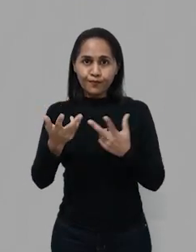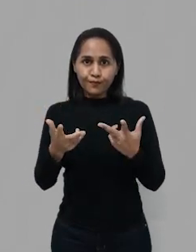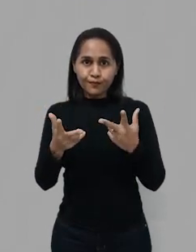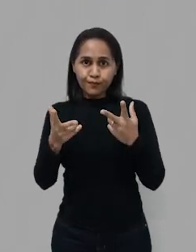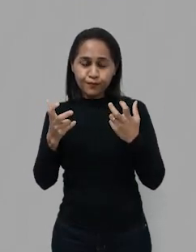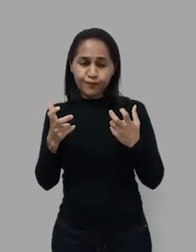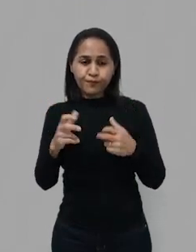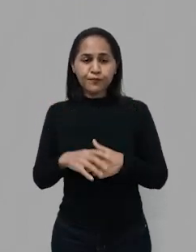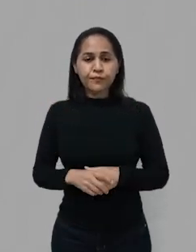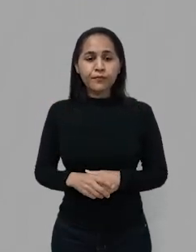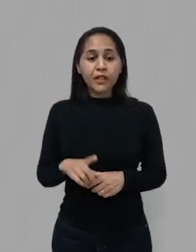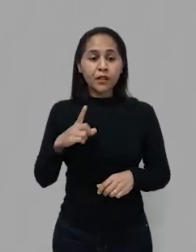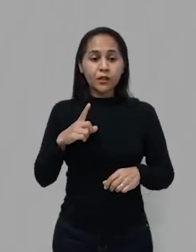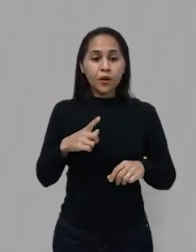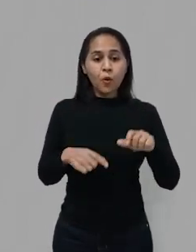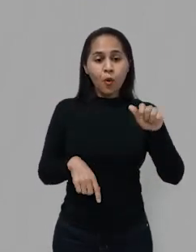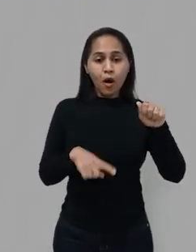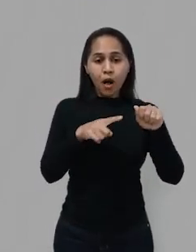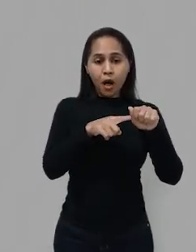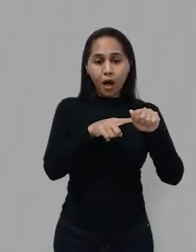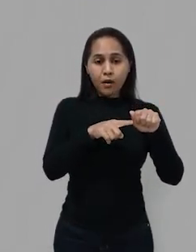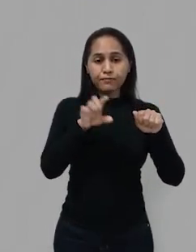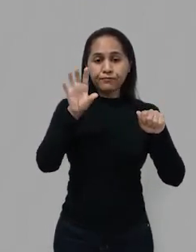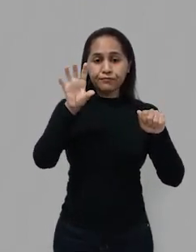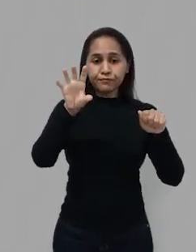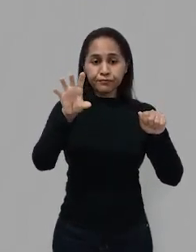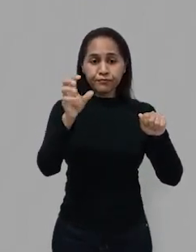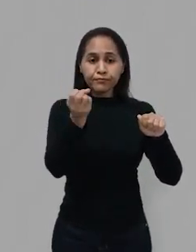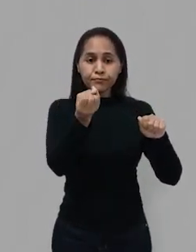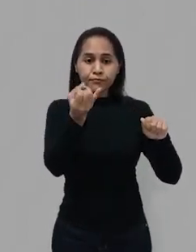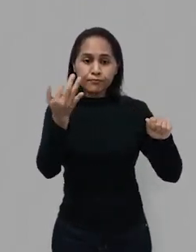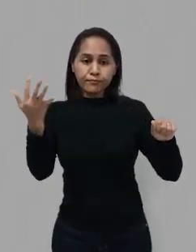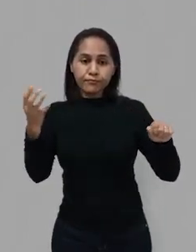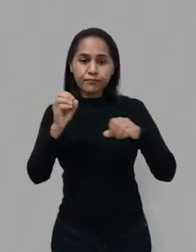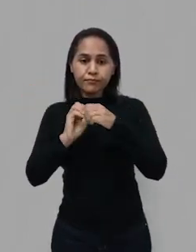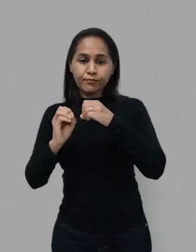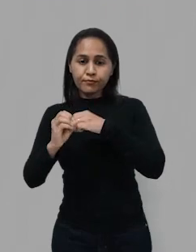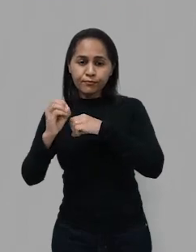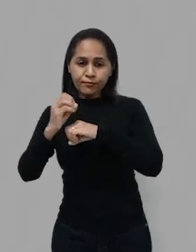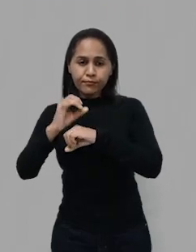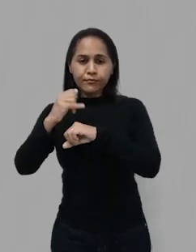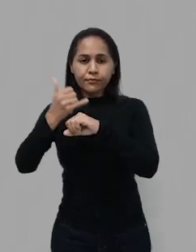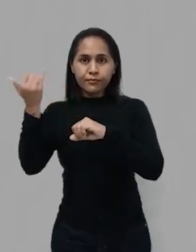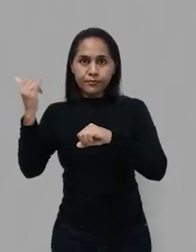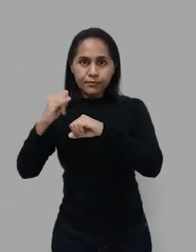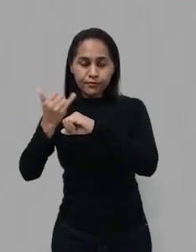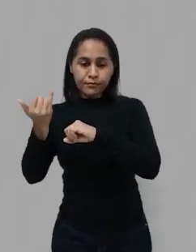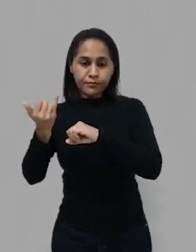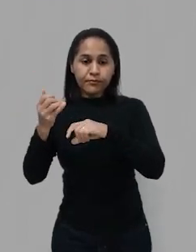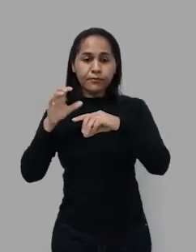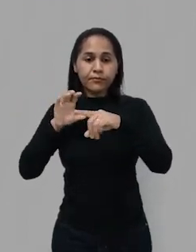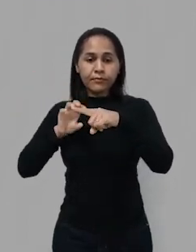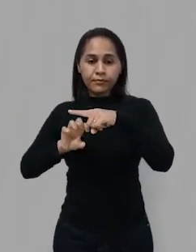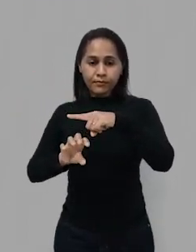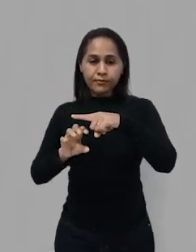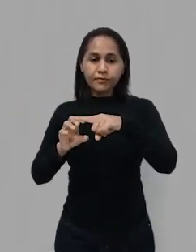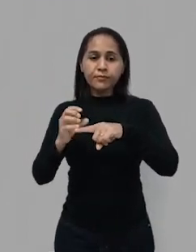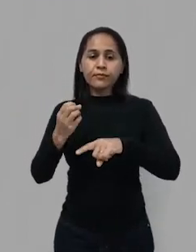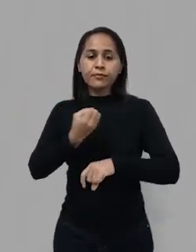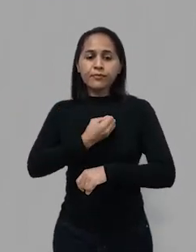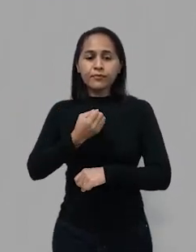de ionização, é o número de moléculas ionizadas dividido pelo número de moléculas